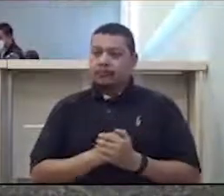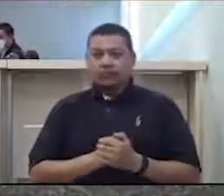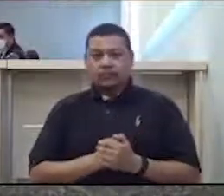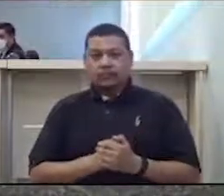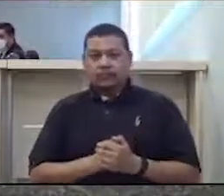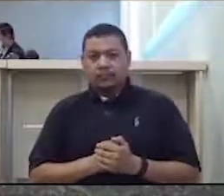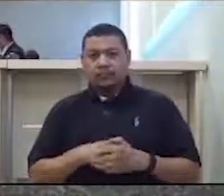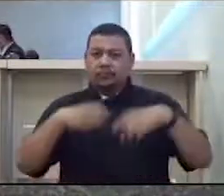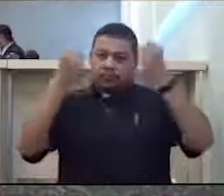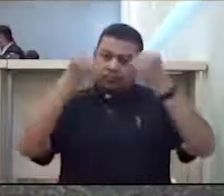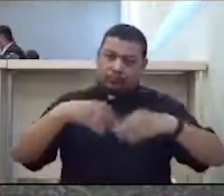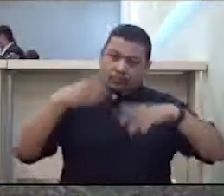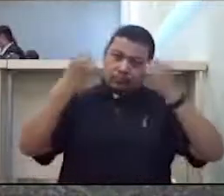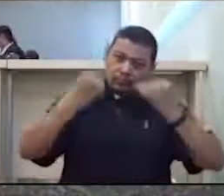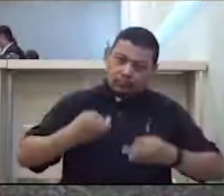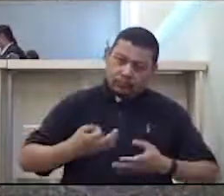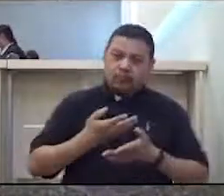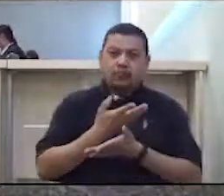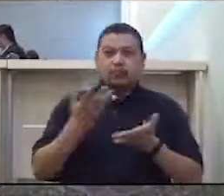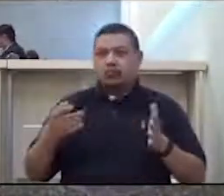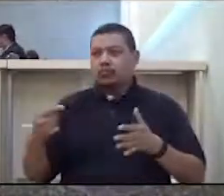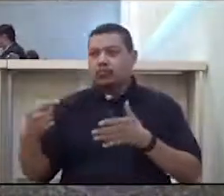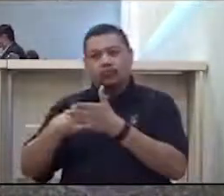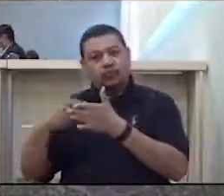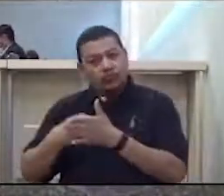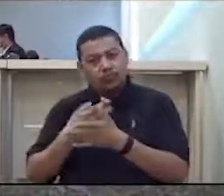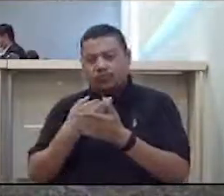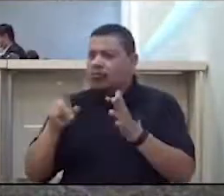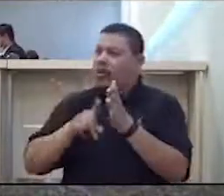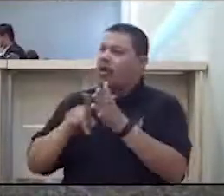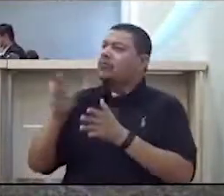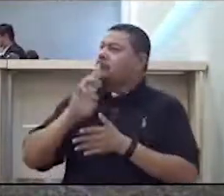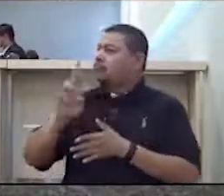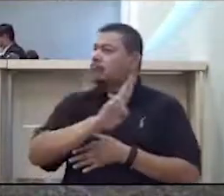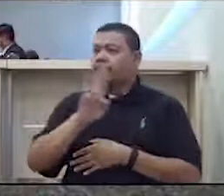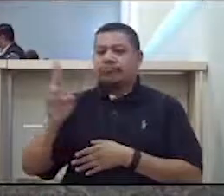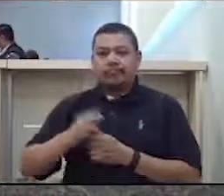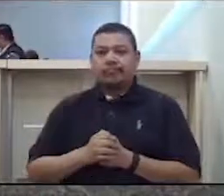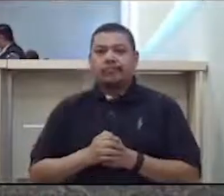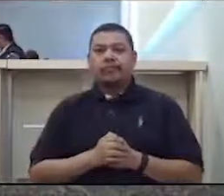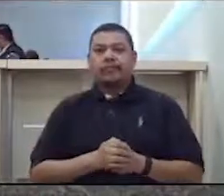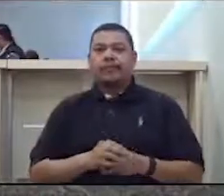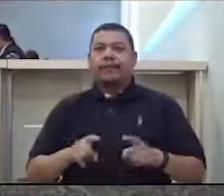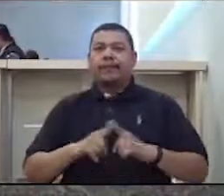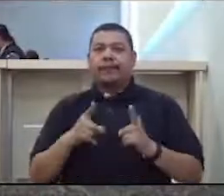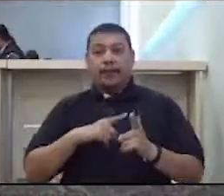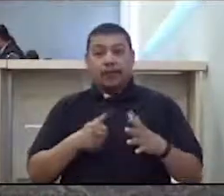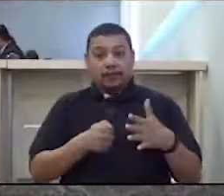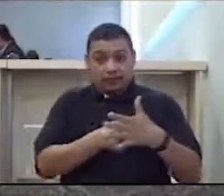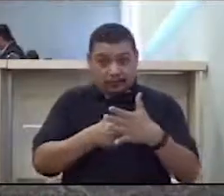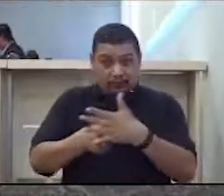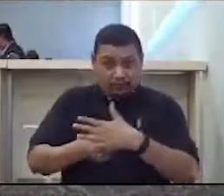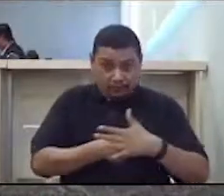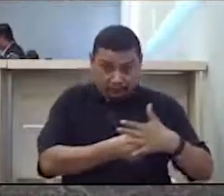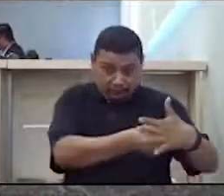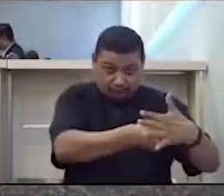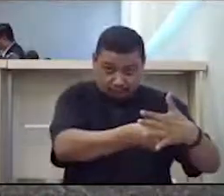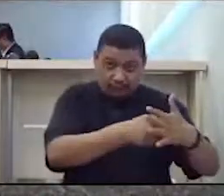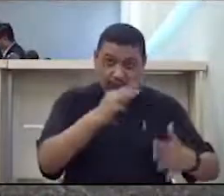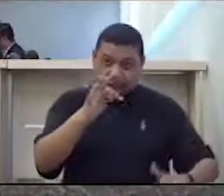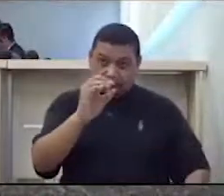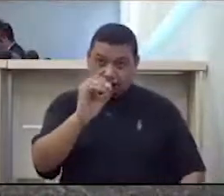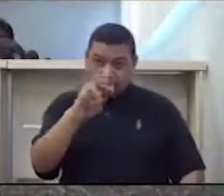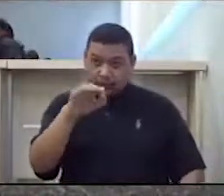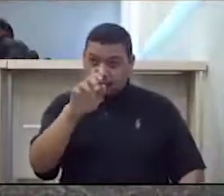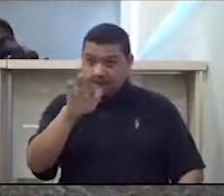se justificar e responder alguns questionamentos. E, né, em relação a essa cobrança da tomografia, realmente